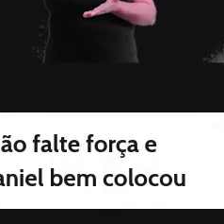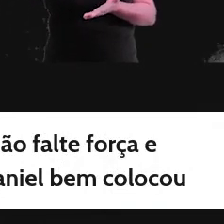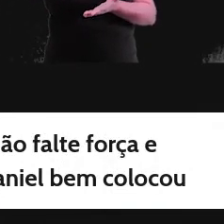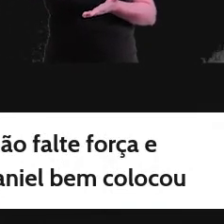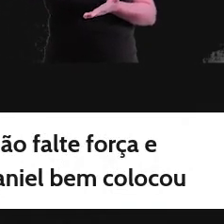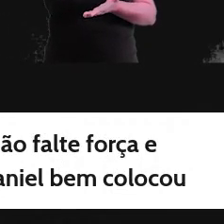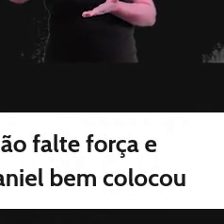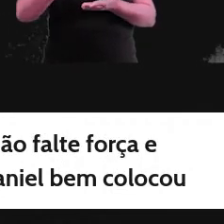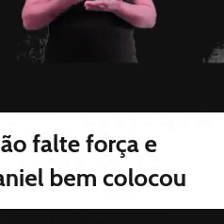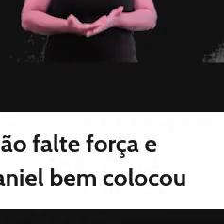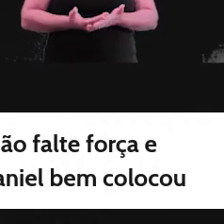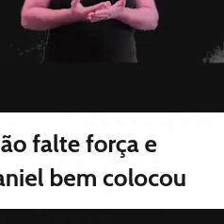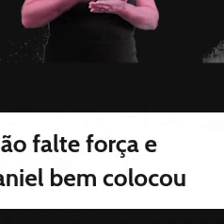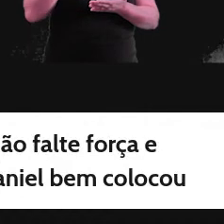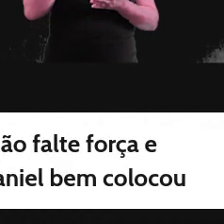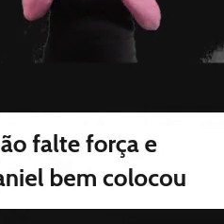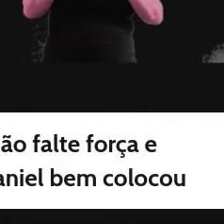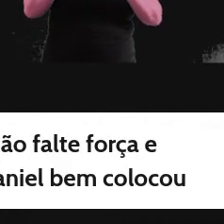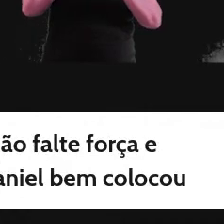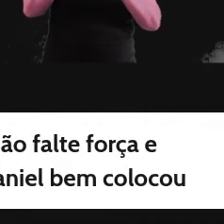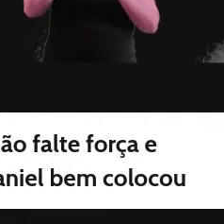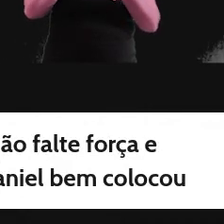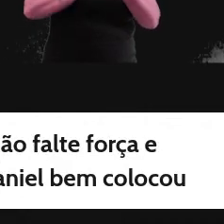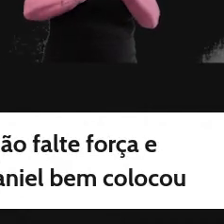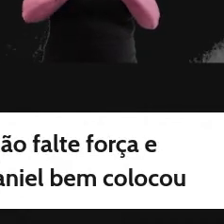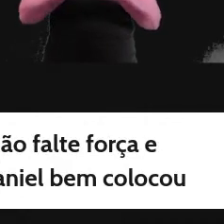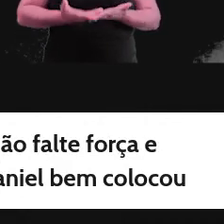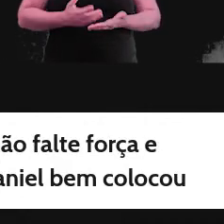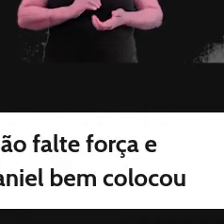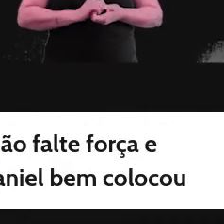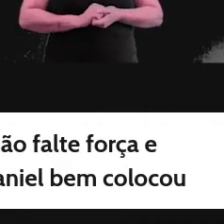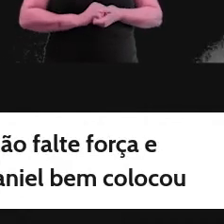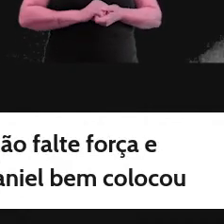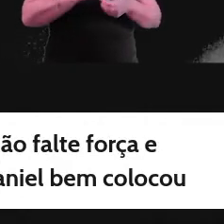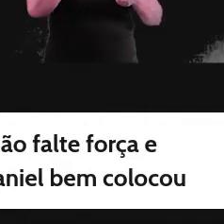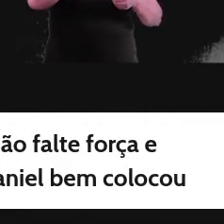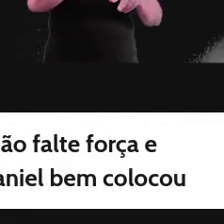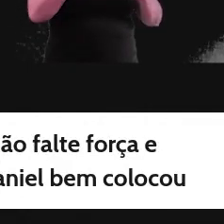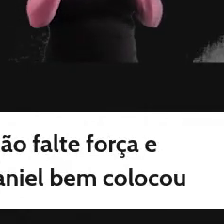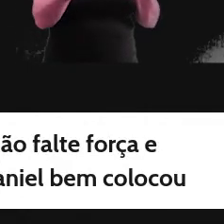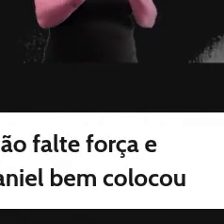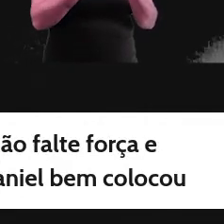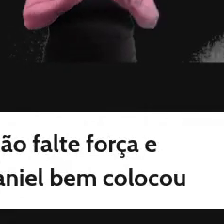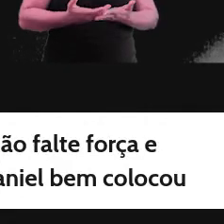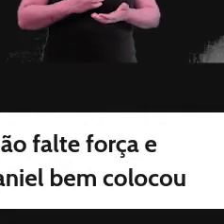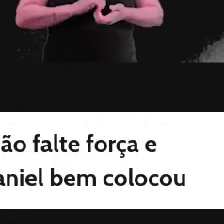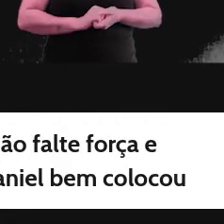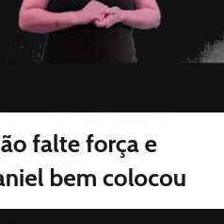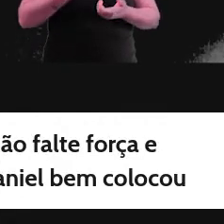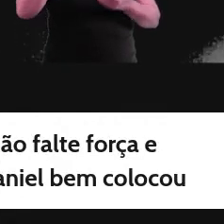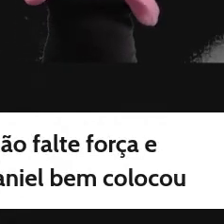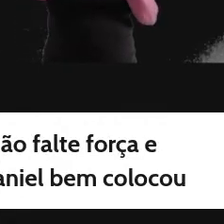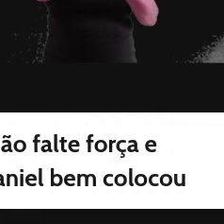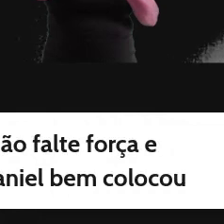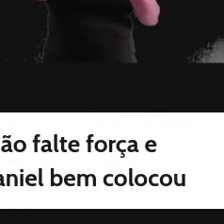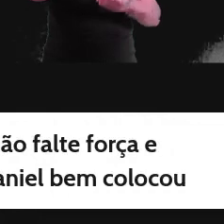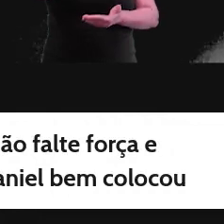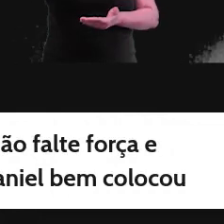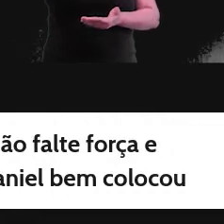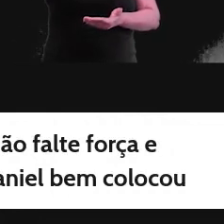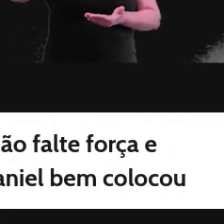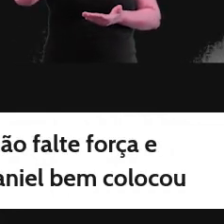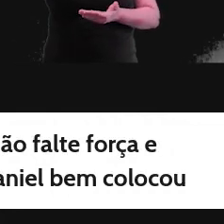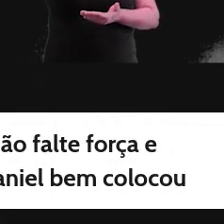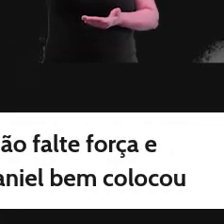façam um tchau, realmente, né, uma despedida aqui dessa nossa mesa, agradecer a cada